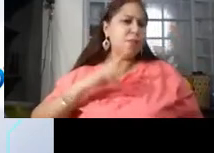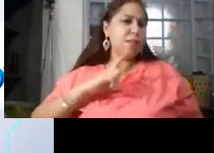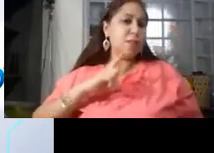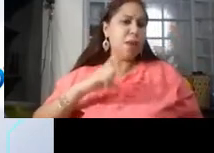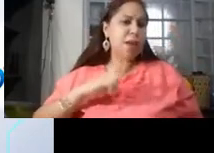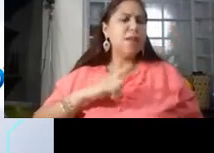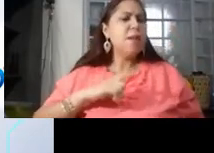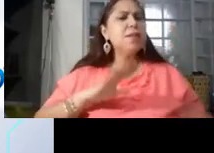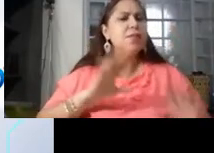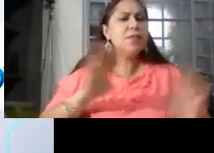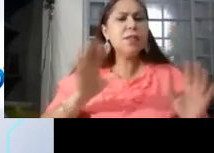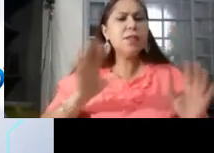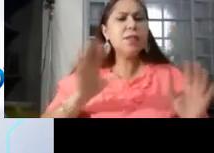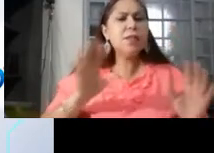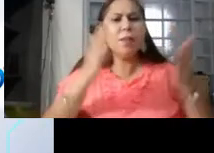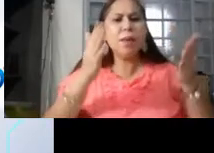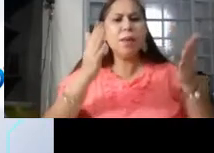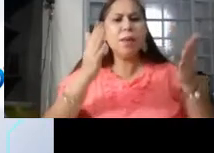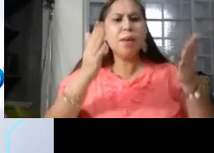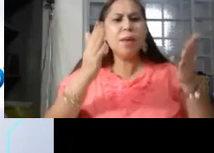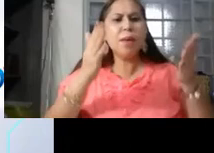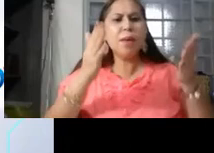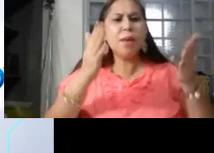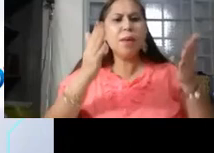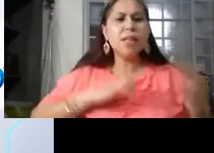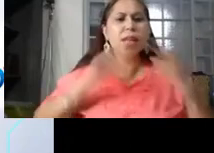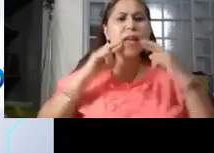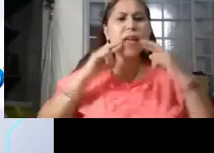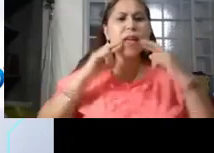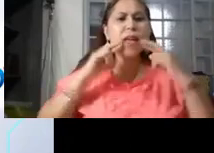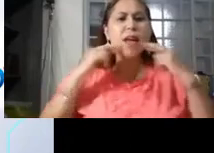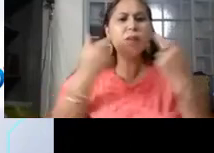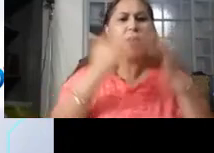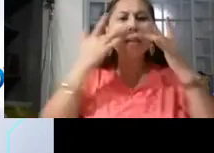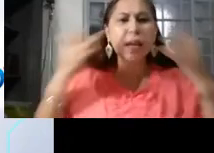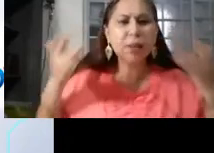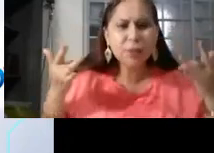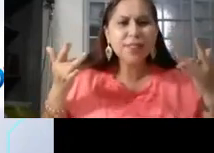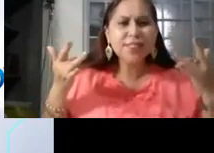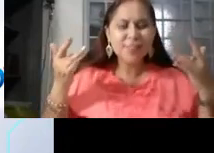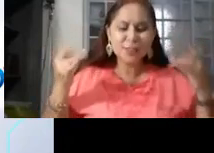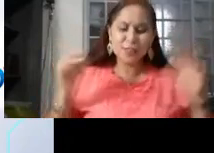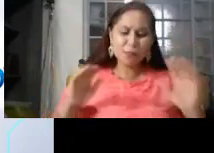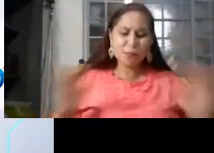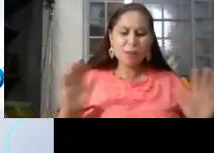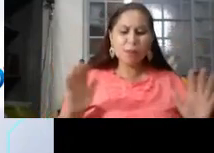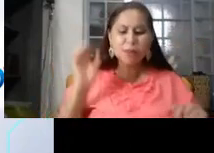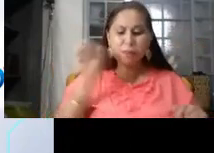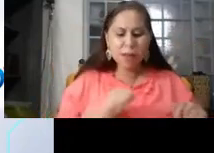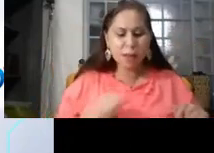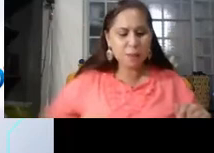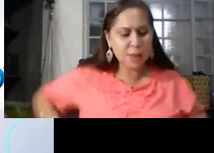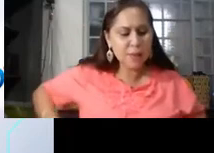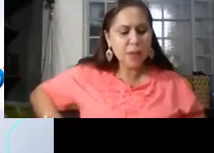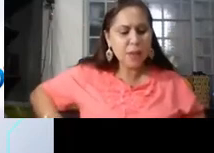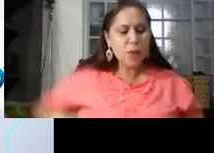vezes ou mais, mas se você não bater, não tem problema. Hoje tem reunião, teatro. Não tem problema, passei mais